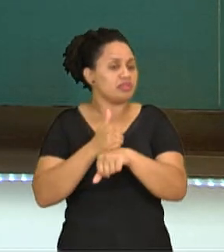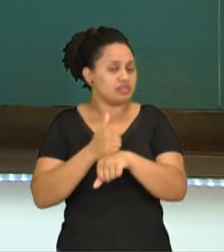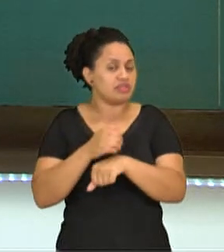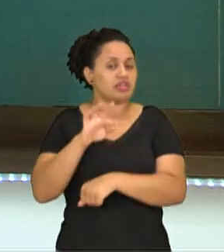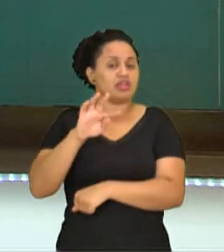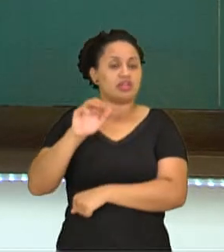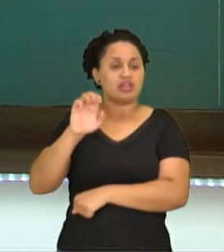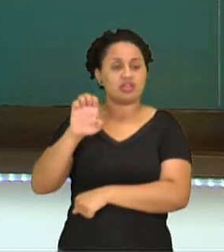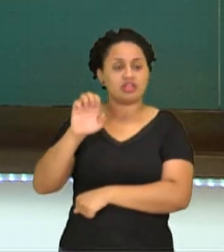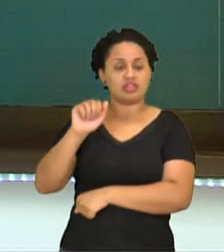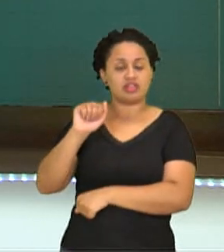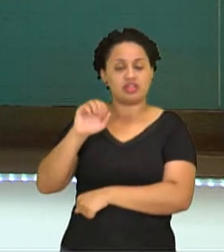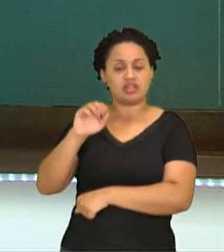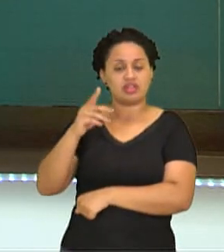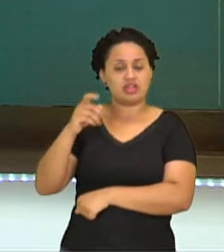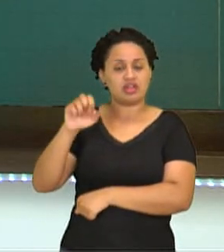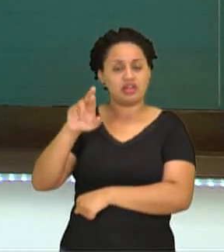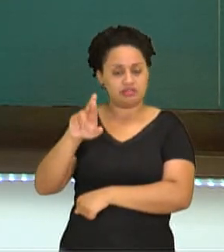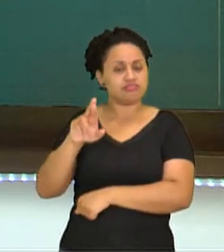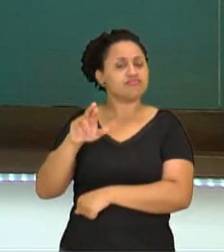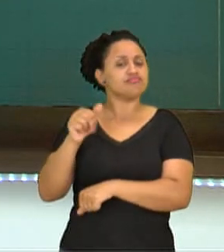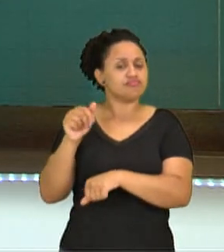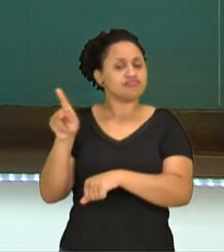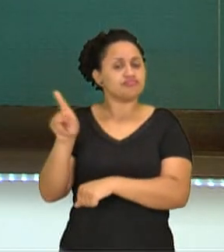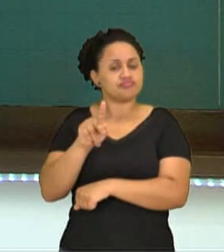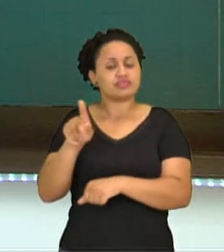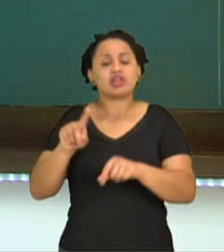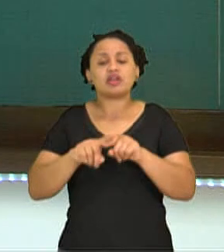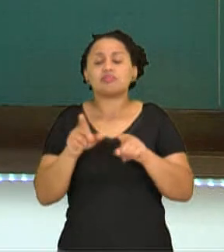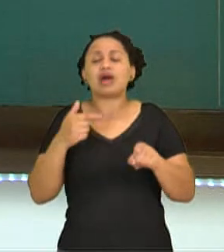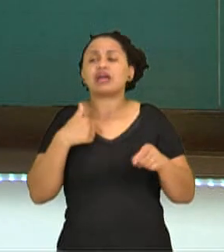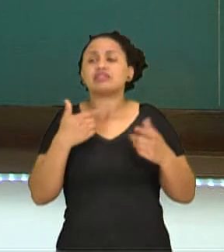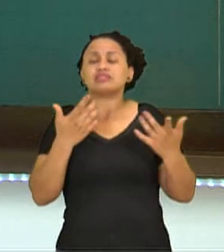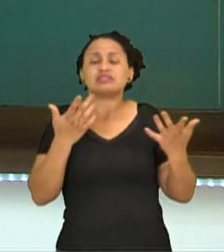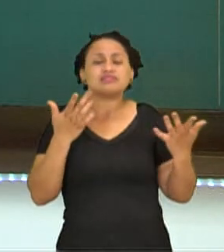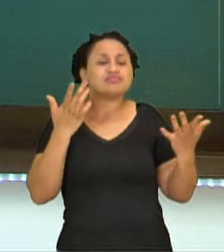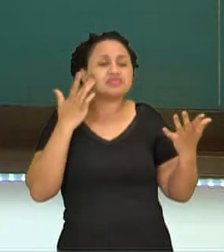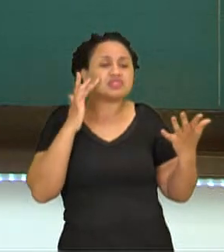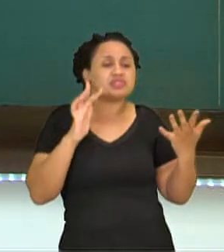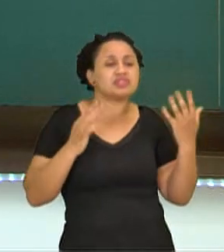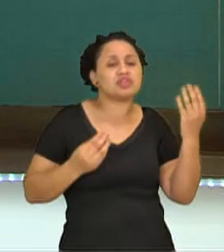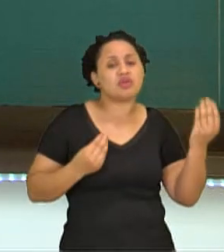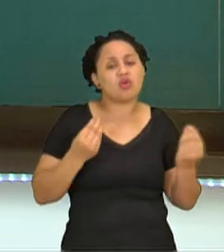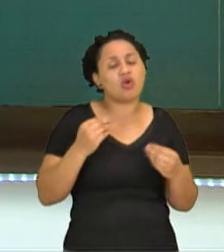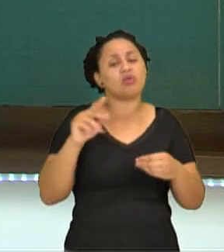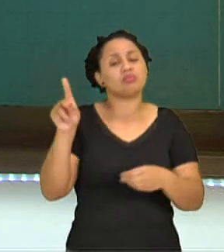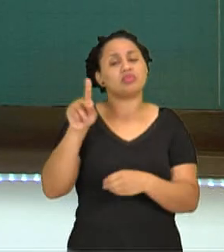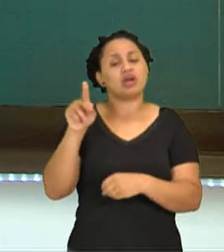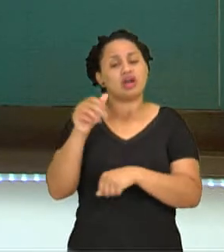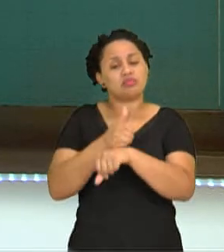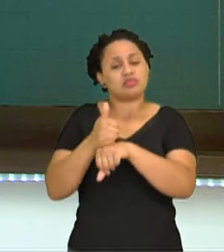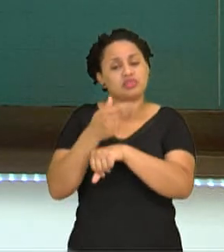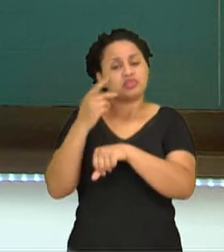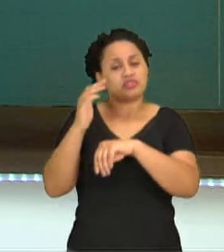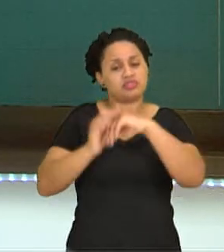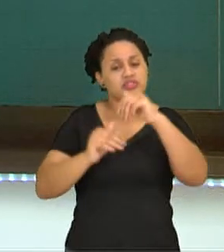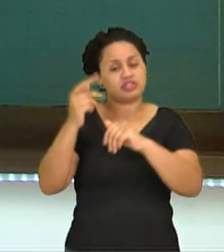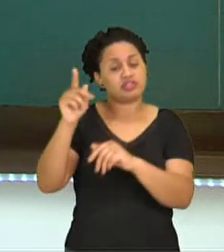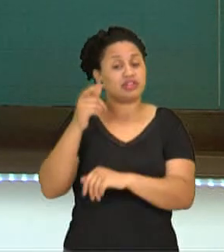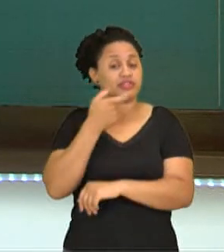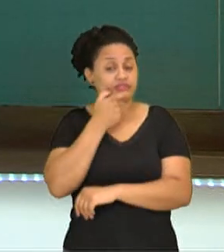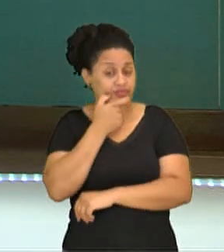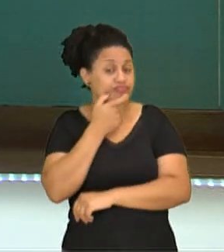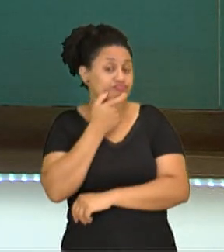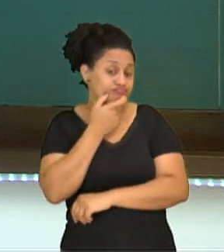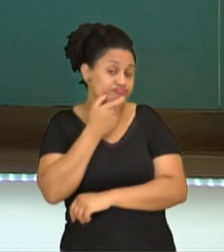Teacher. Mas teacher é a pessoa que eu peguei, eu não sei como é a profissão dela em inglês. A